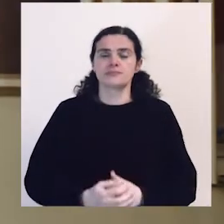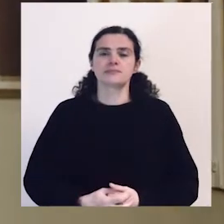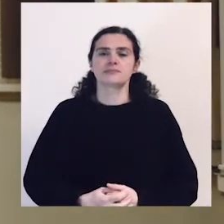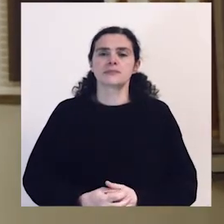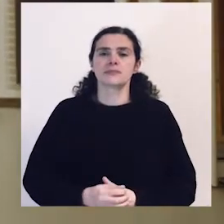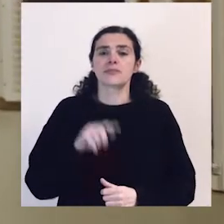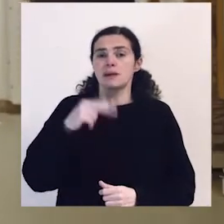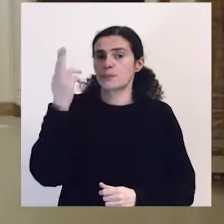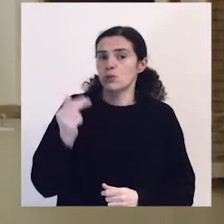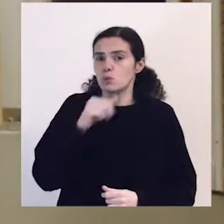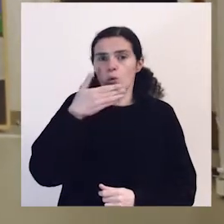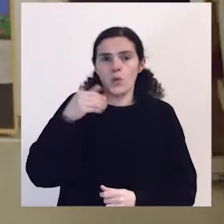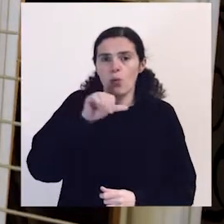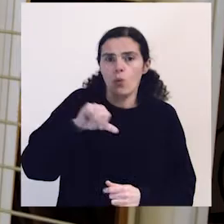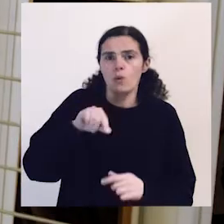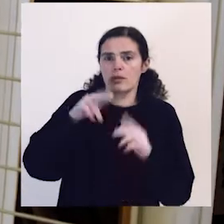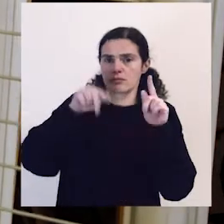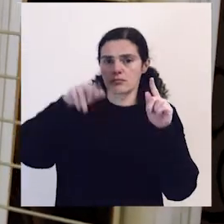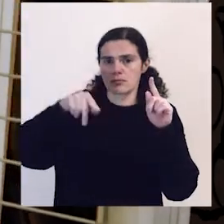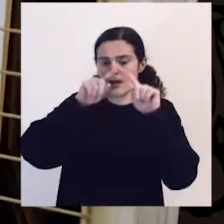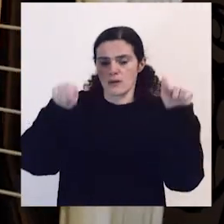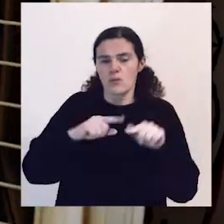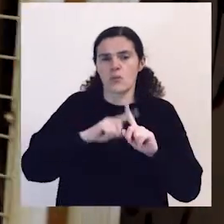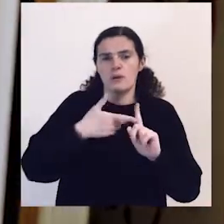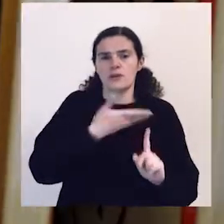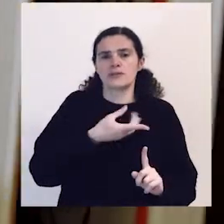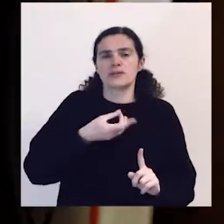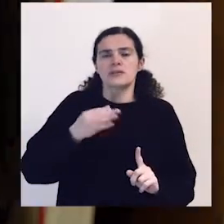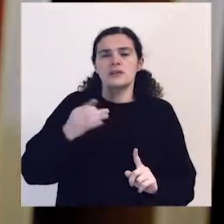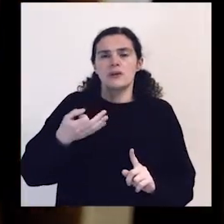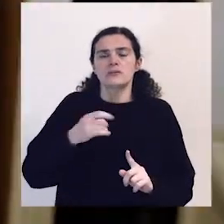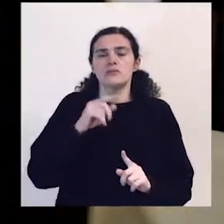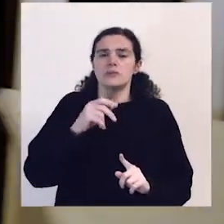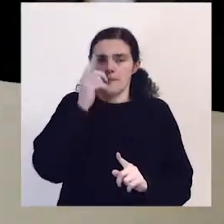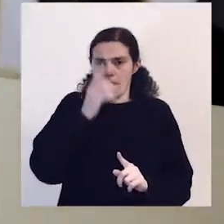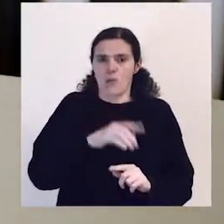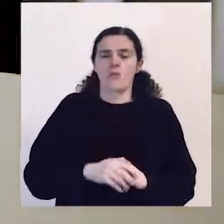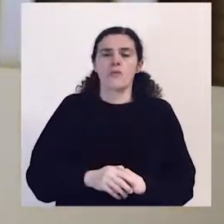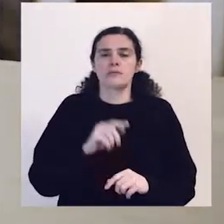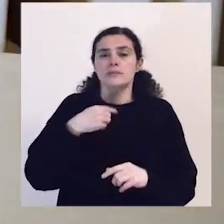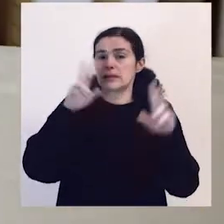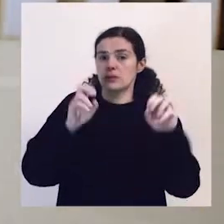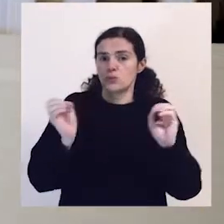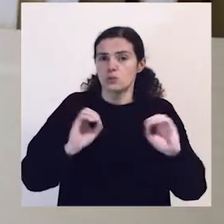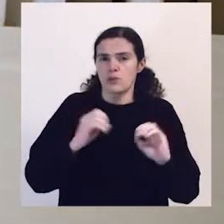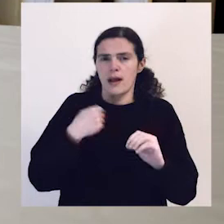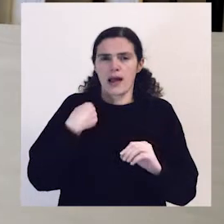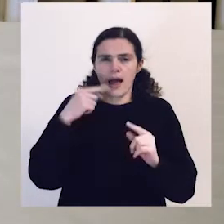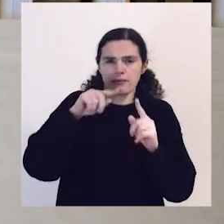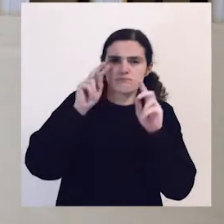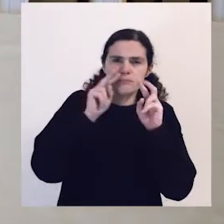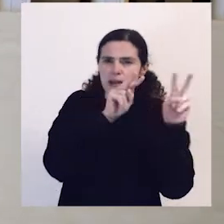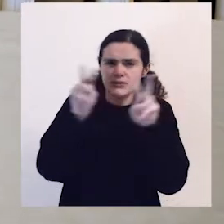situação. Esta é uma pintura a óleo sobre tela, de 1974, do artista alemão Anselm Kiefer, sem título, paisagem